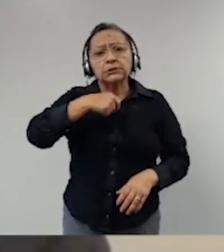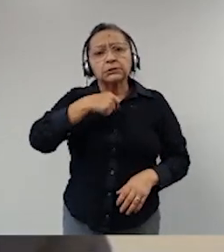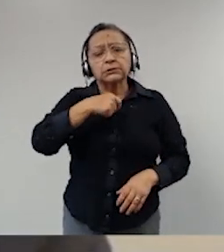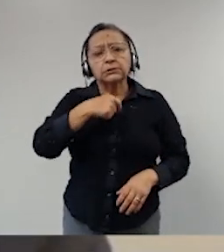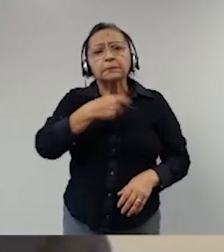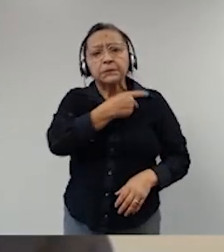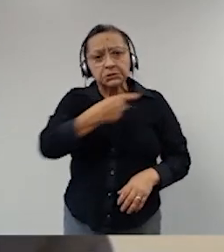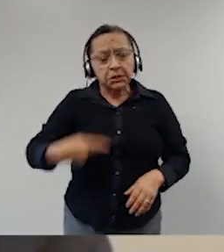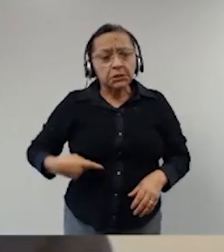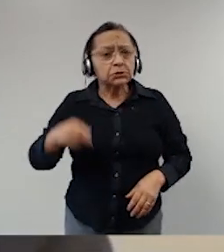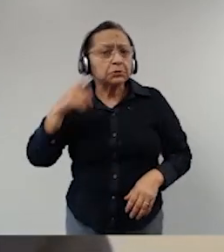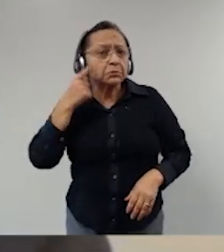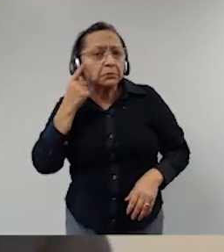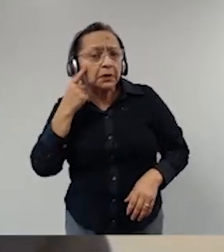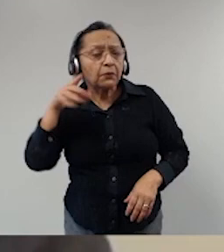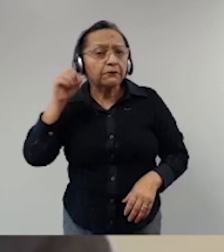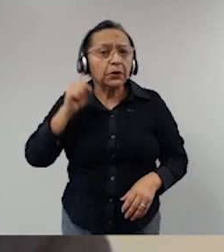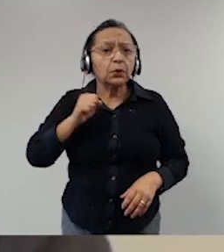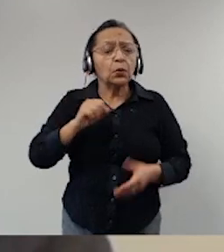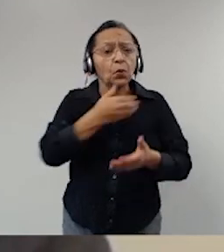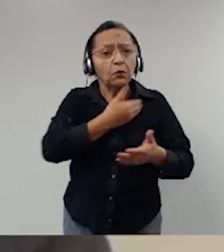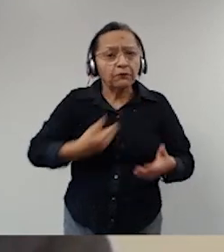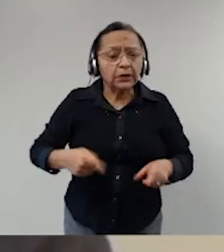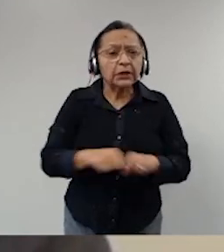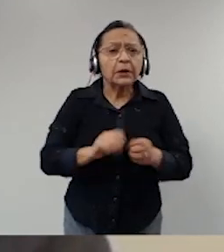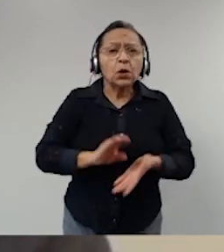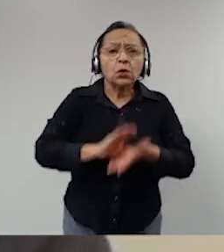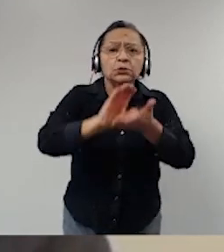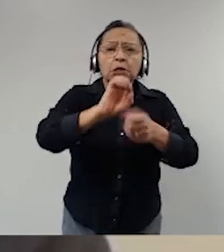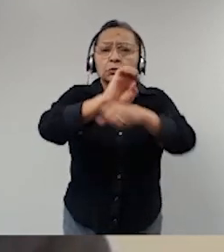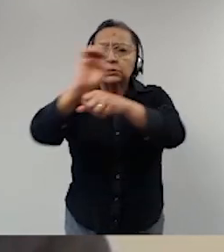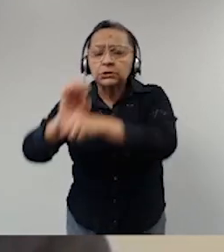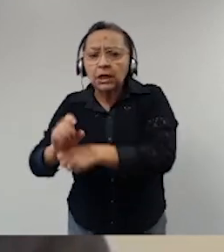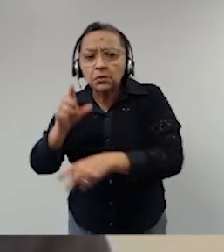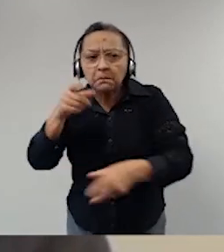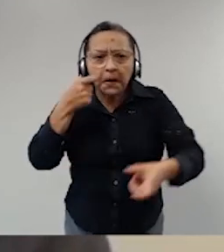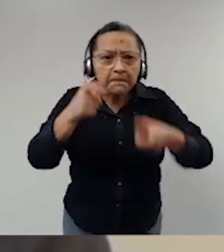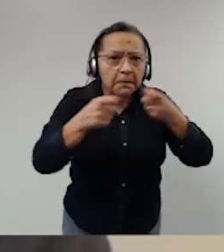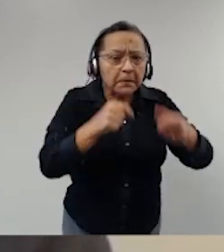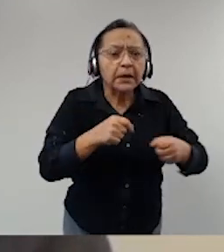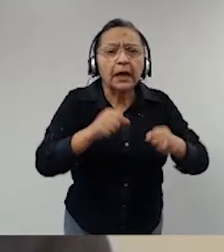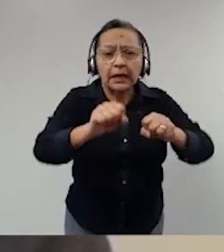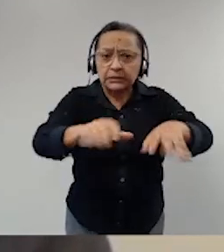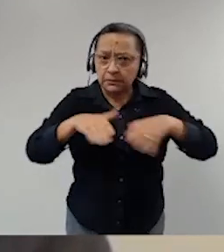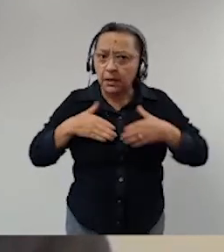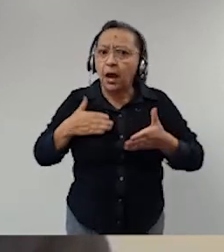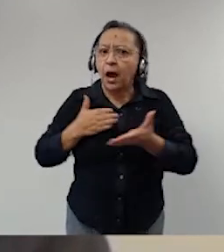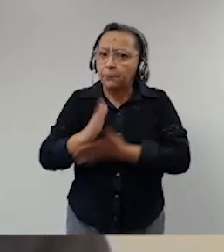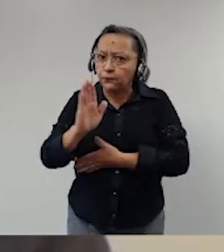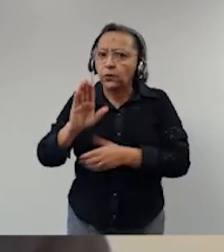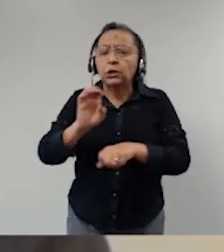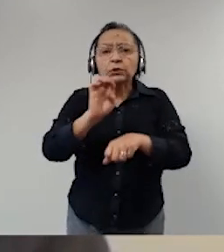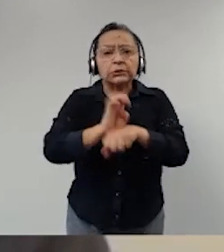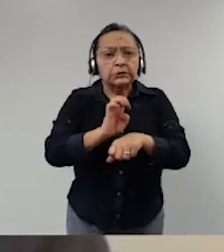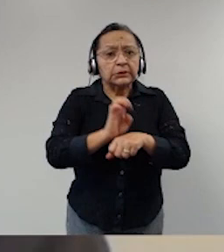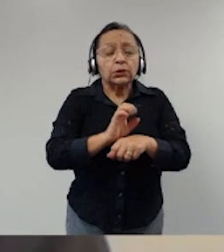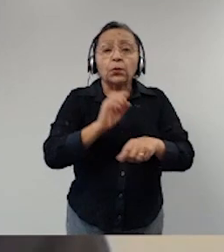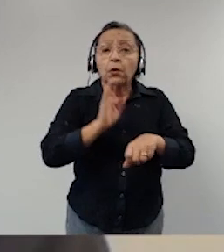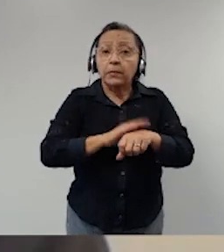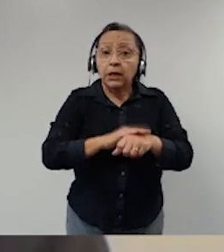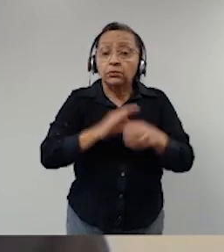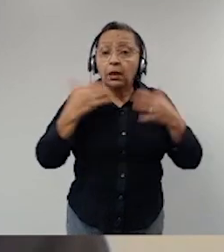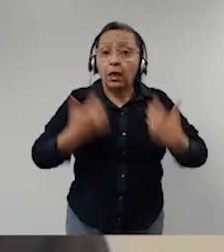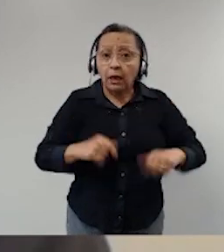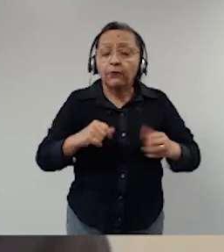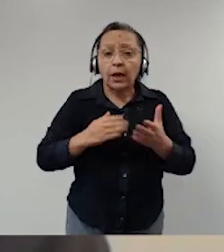o Governo, ouviu o Conselho de Estado e a Assembleia da República aprovou e o estado de emergência foi decretado por